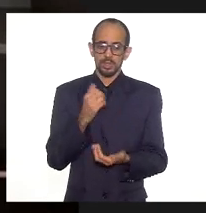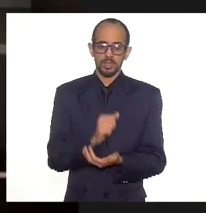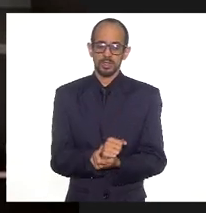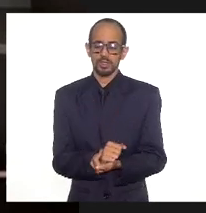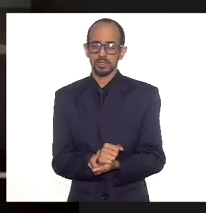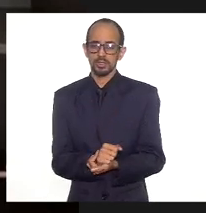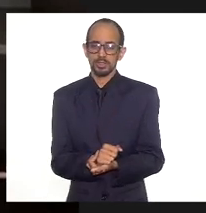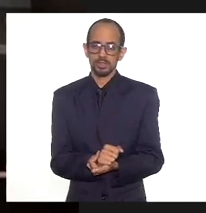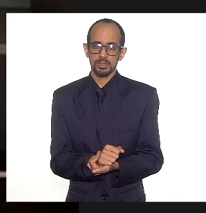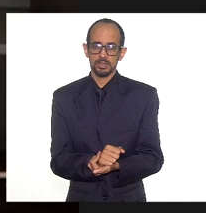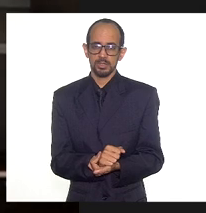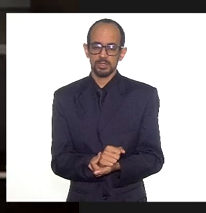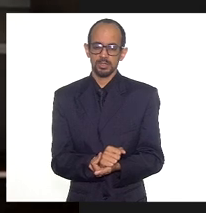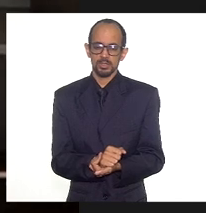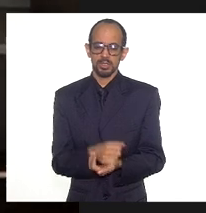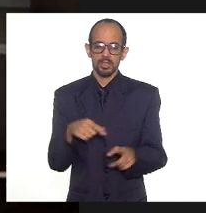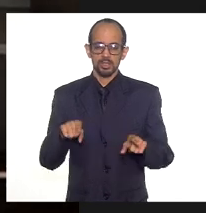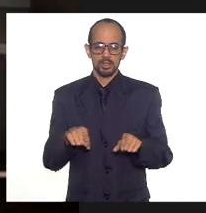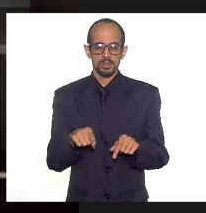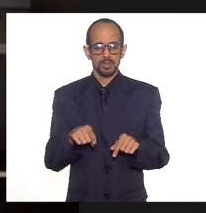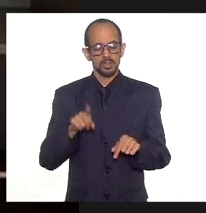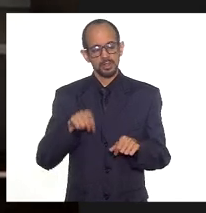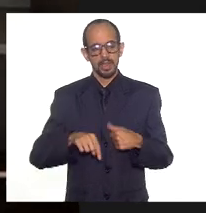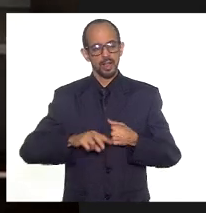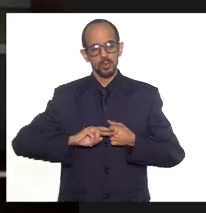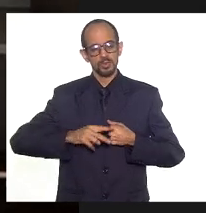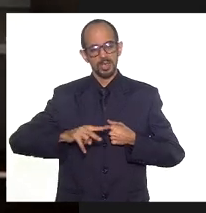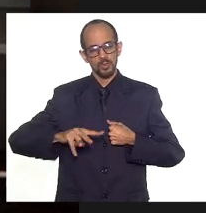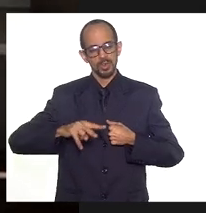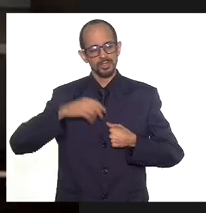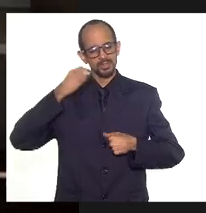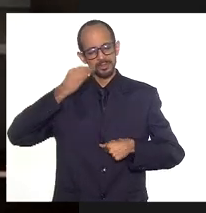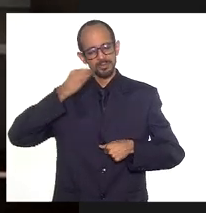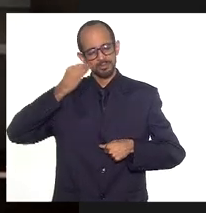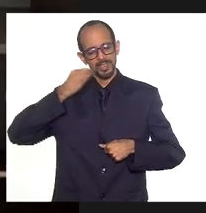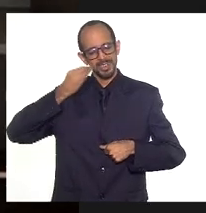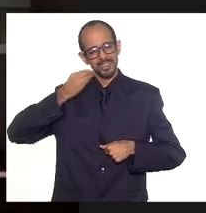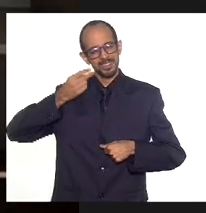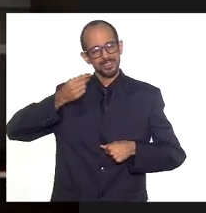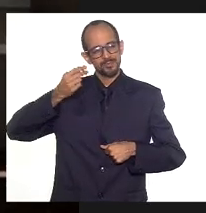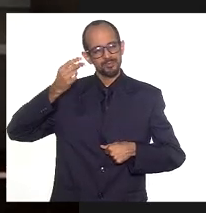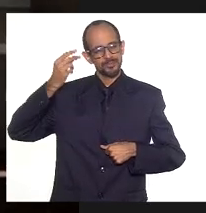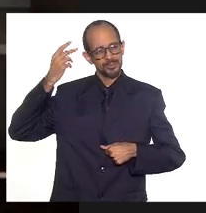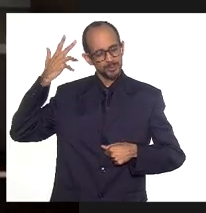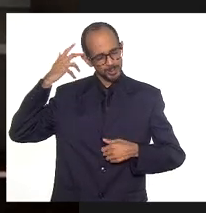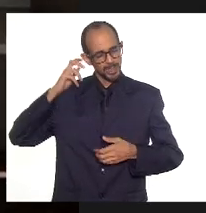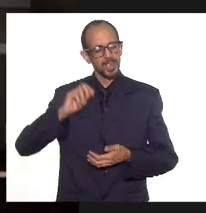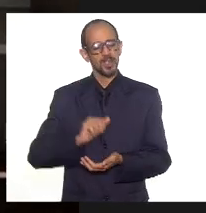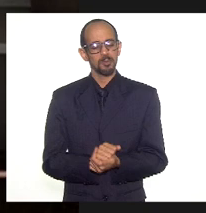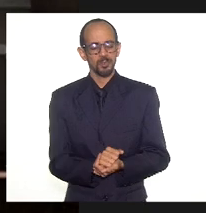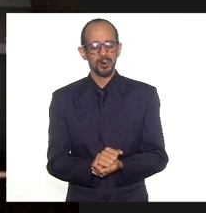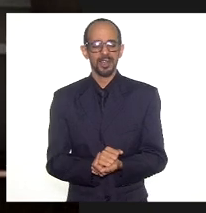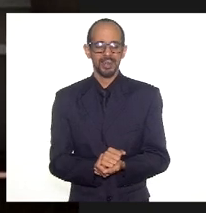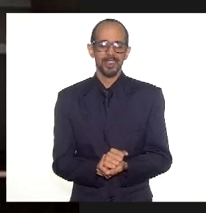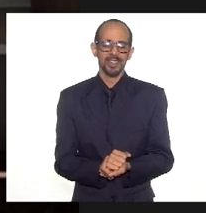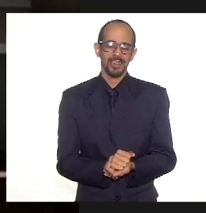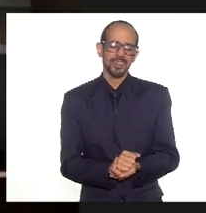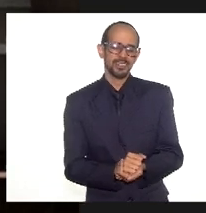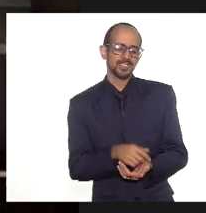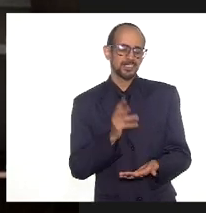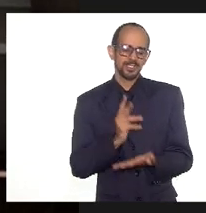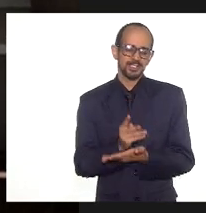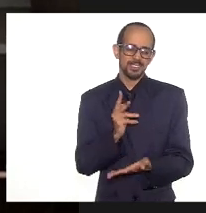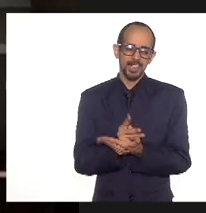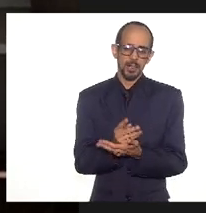E reflexo de uma caminhada longa, de uma experiência que só nos